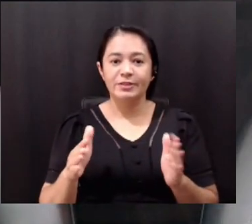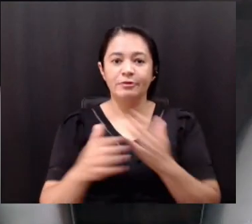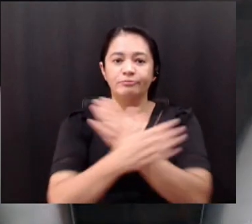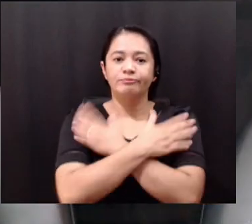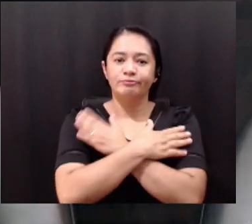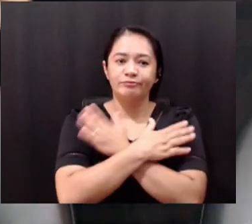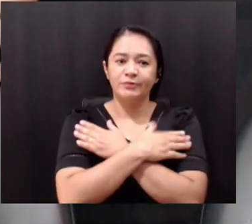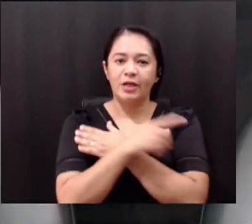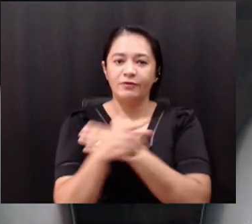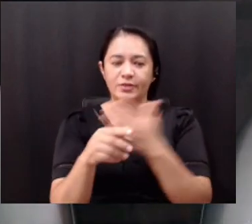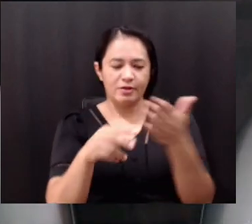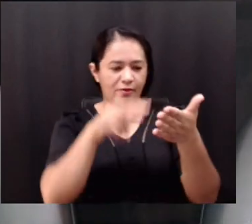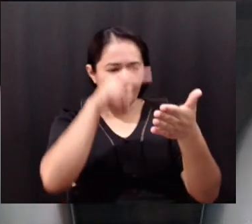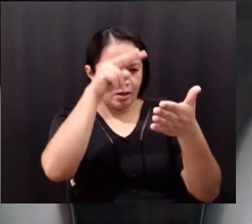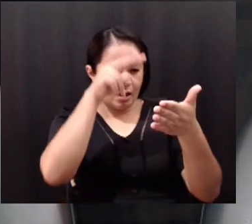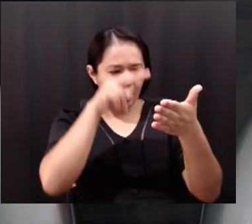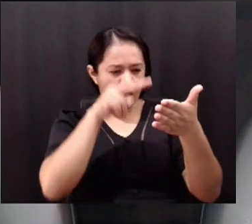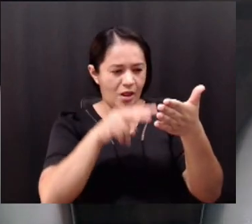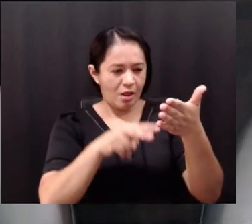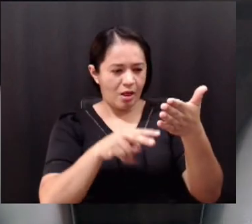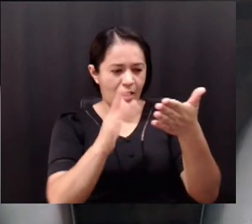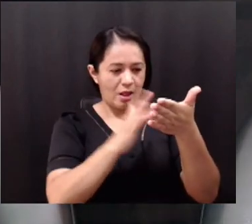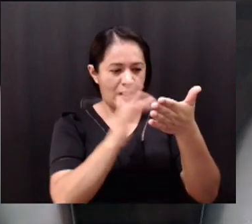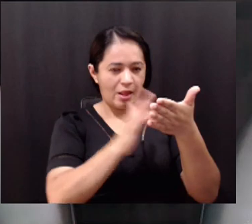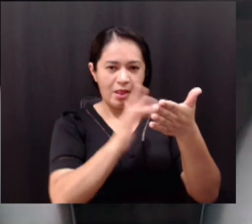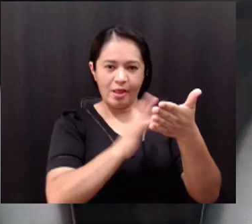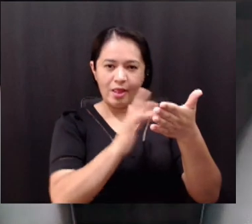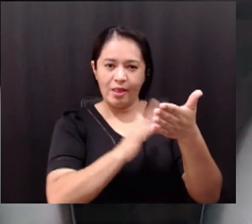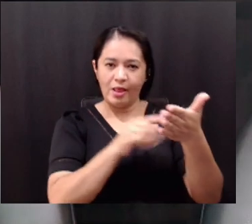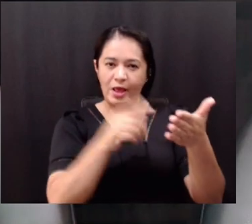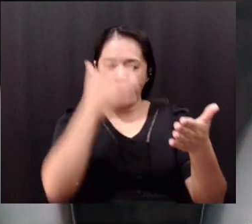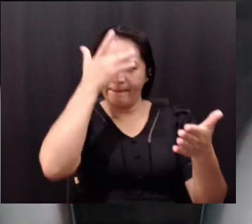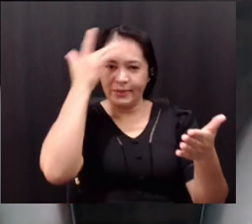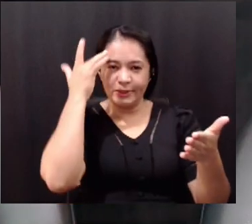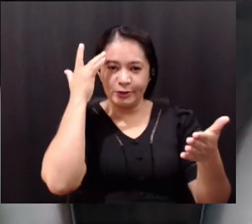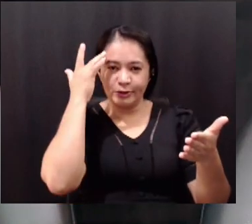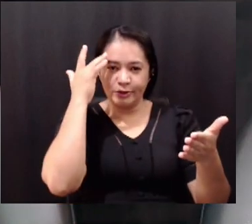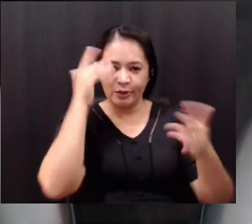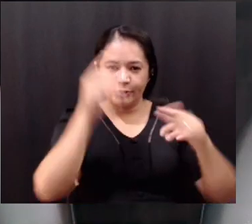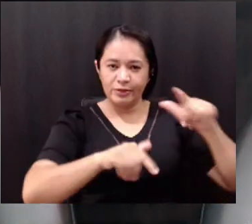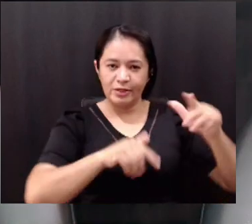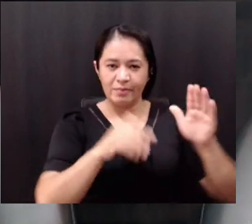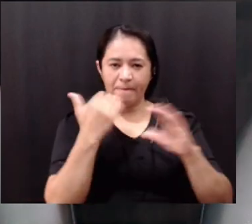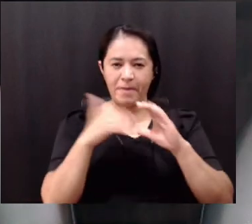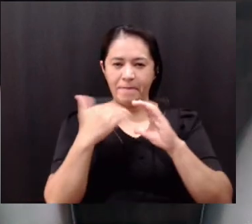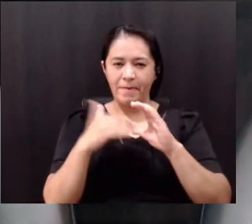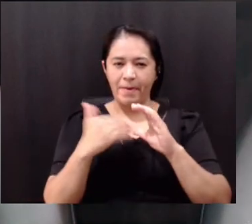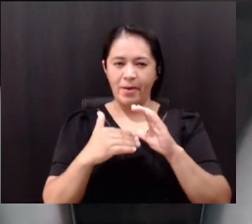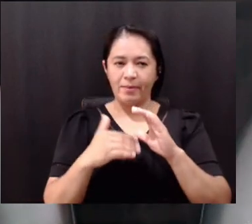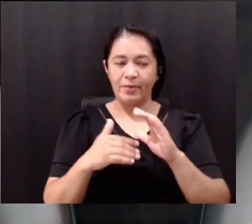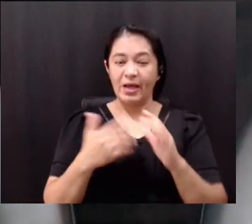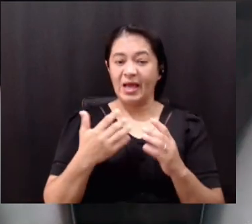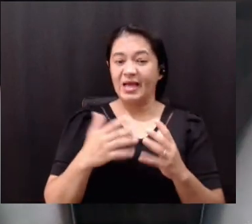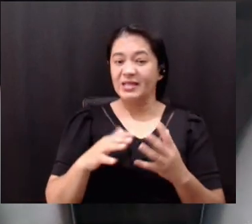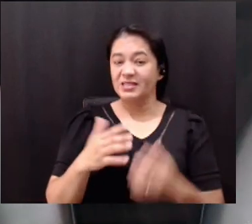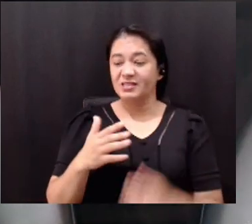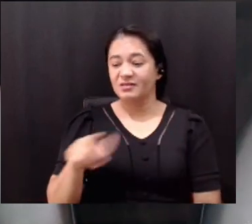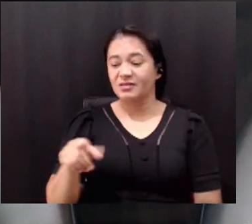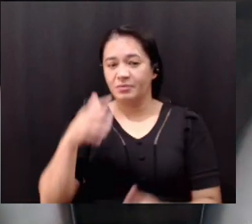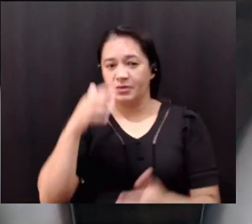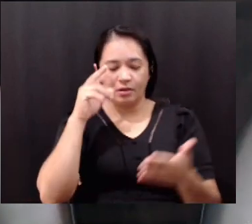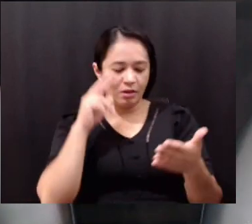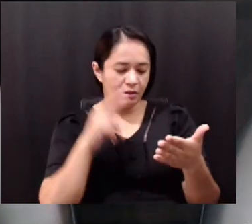pessoas lá postando maravilhas no trabalho. Isso afeta a pessoa, às vezes, de um tanto, né, que a